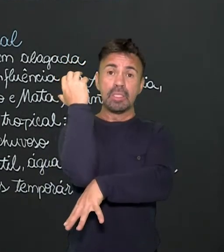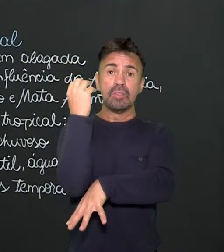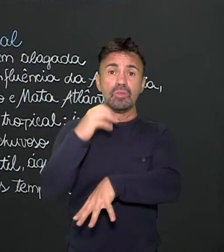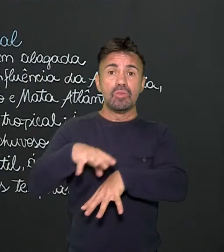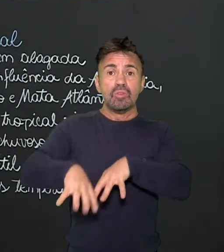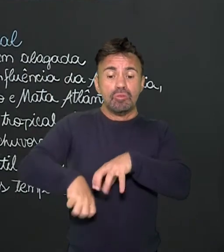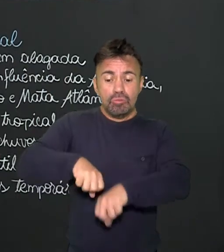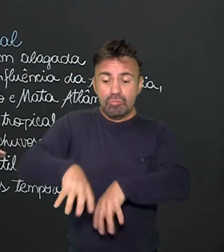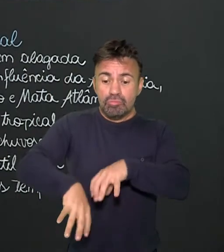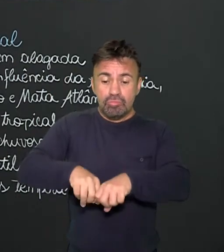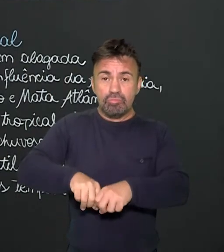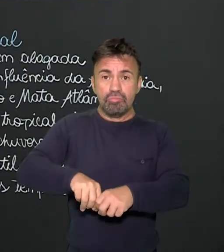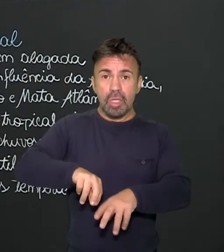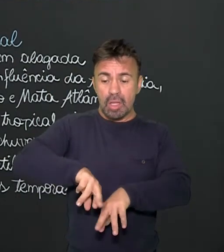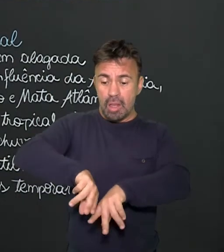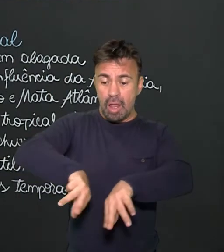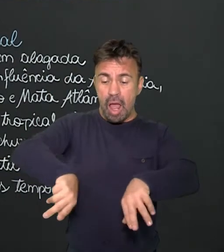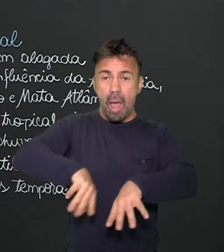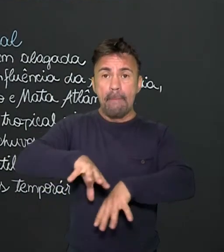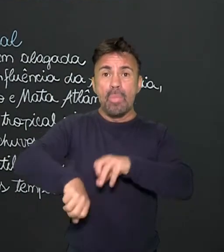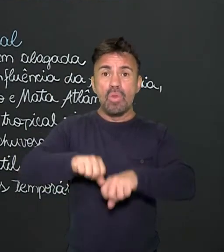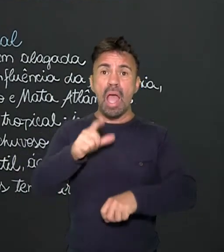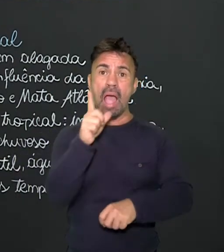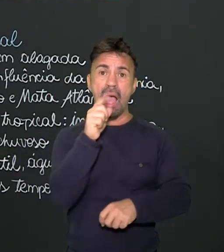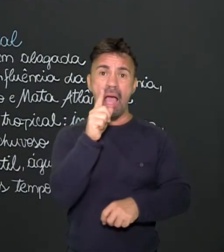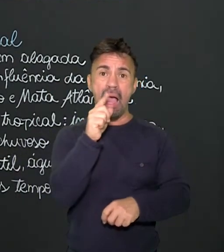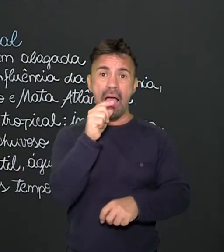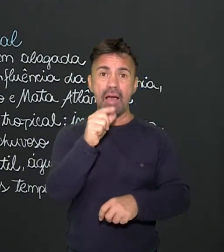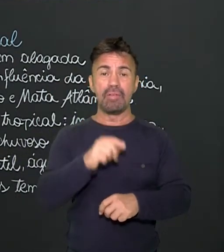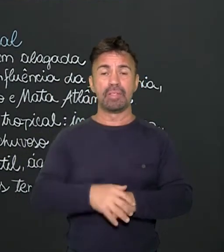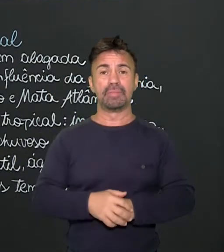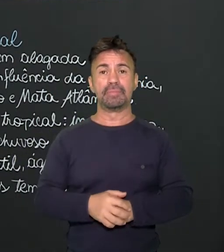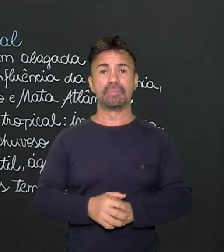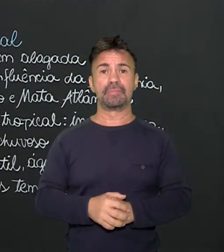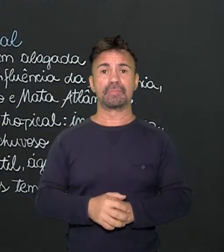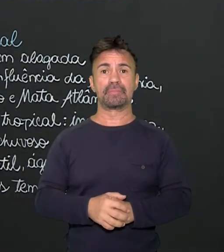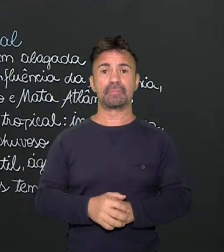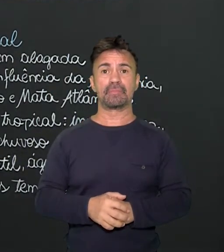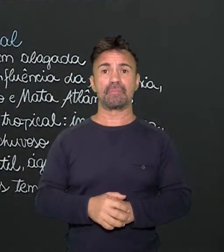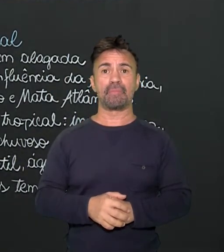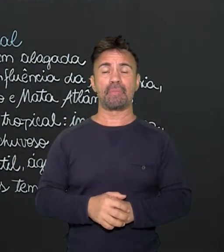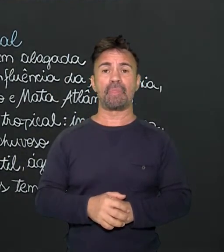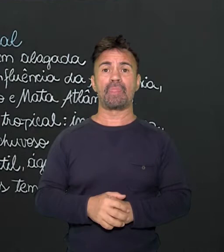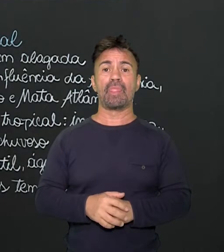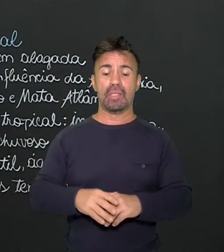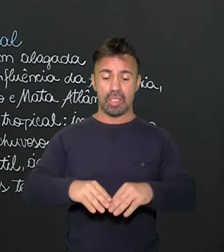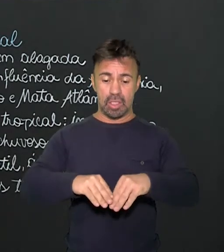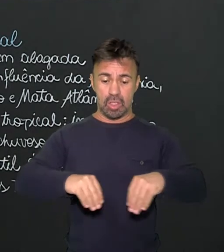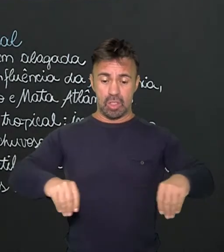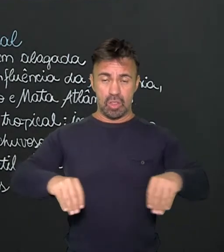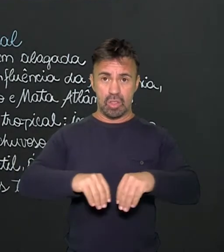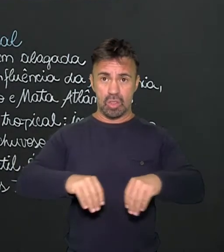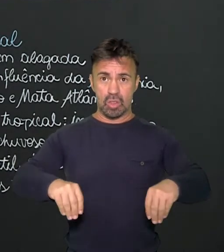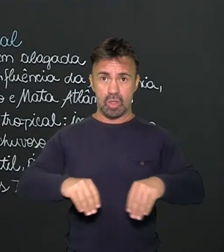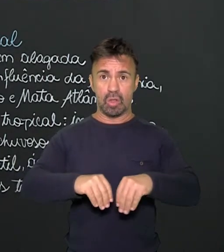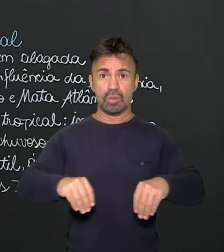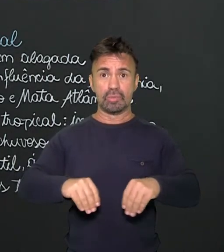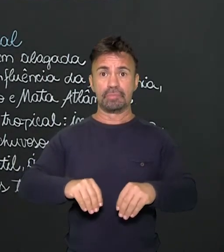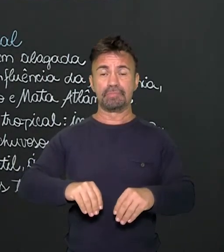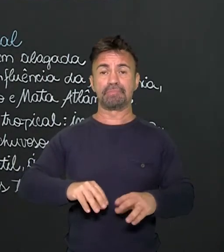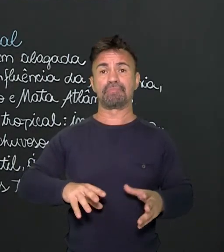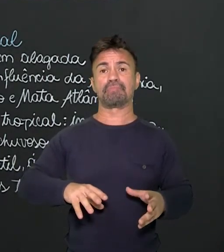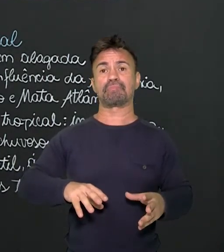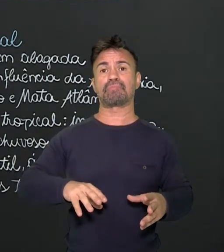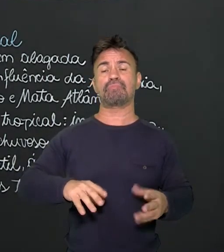elas alcançam a diferentes áreas, buscando aí água e buscando nutrientes. Esse solo, há